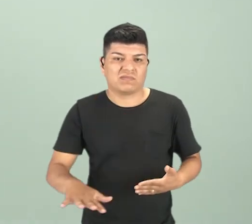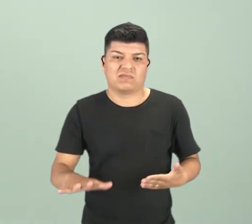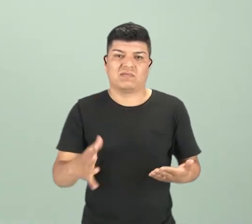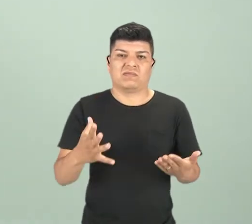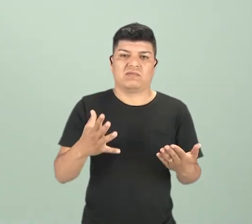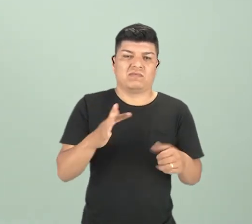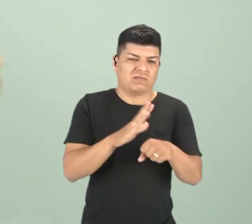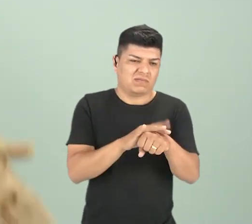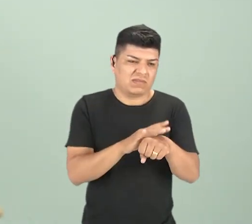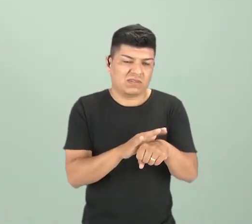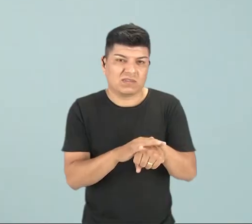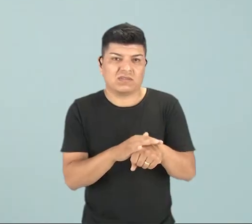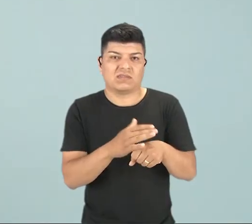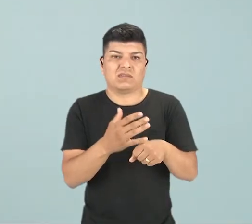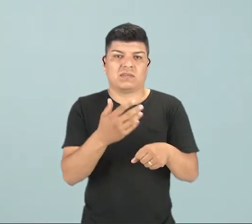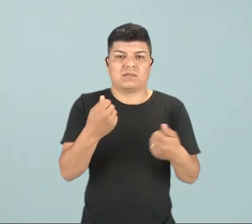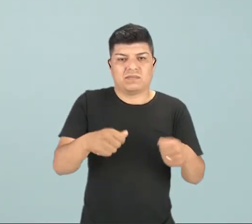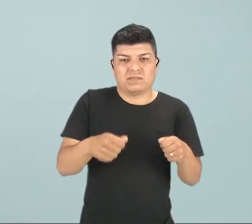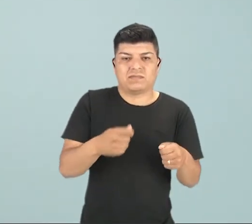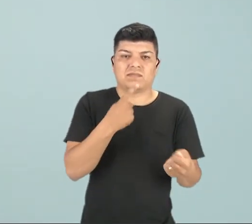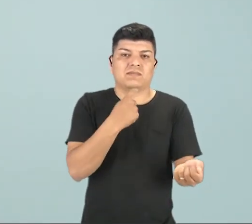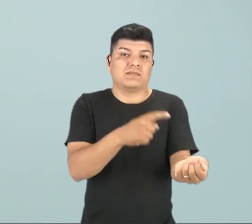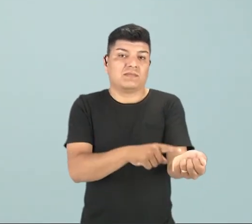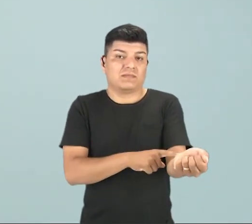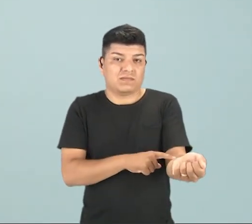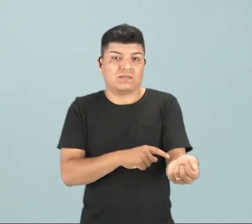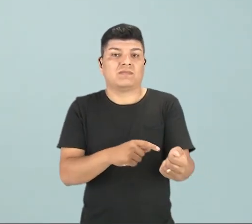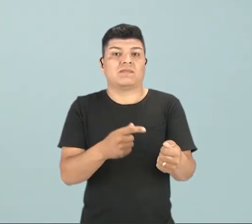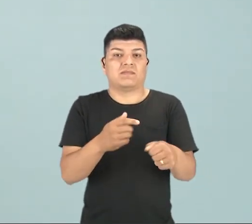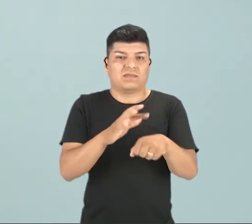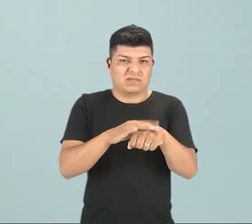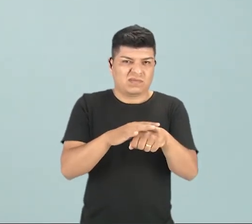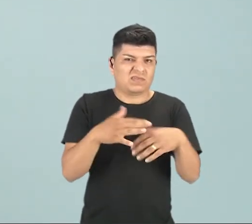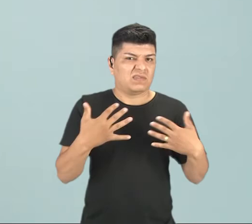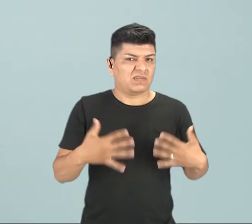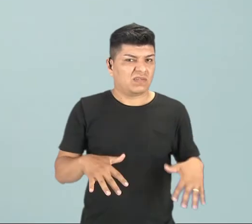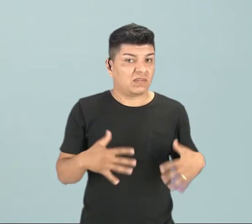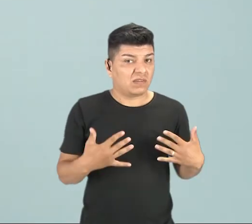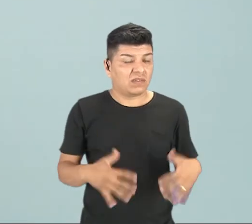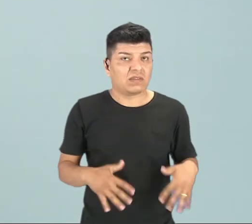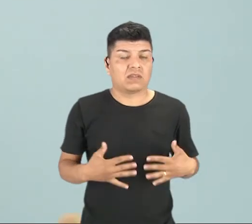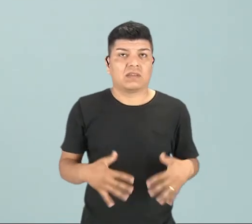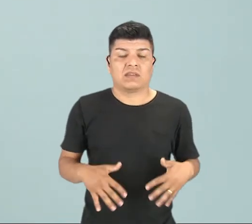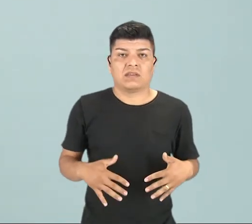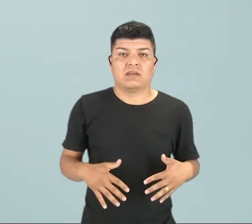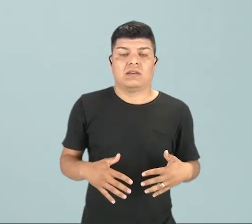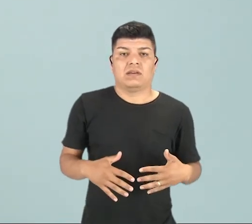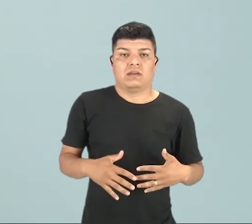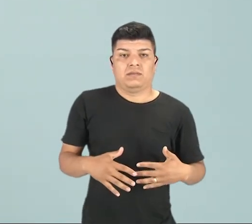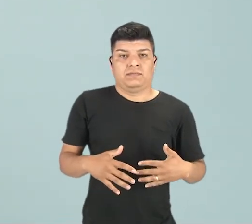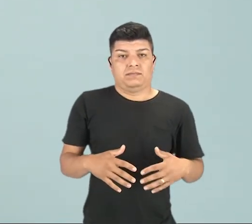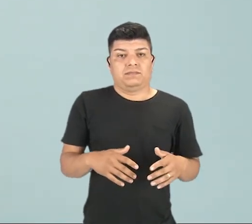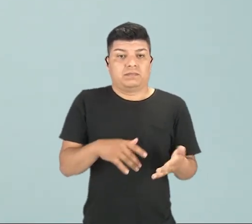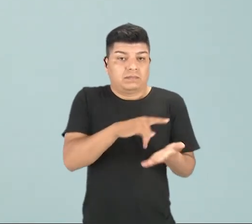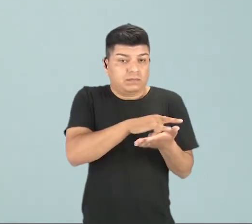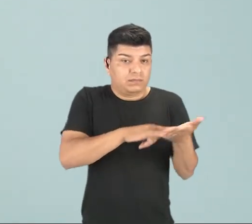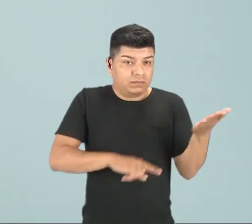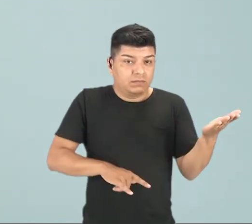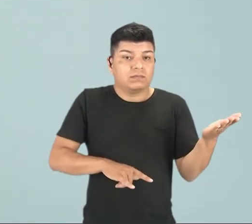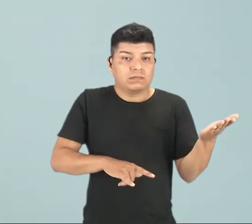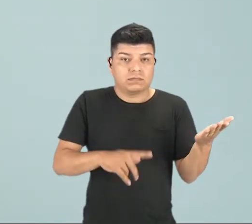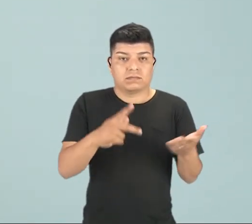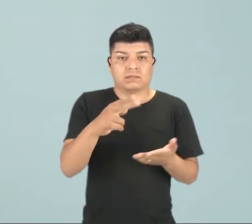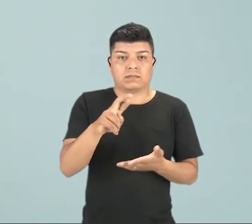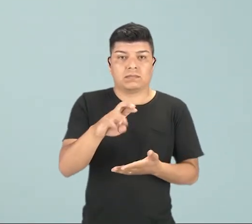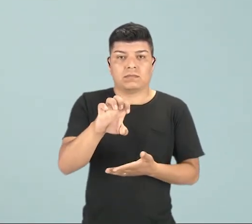que nascer, fazer várias transfusões. Então, é uma doença muito grave. Para evitar, quando existe o exame pré-natal, a gente está